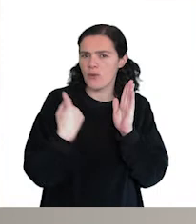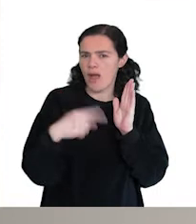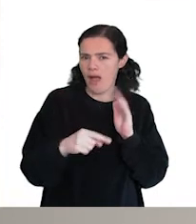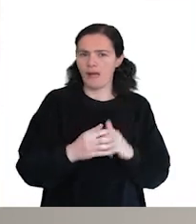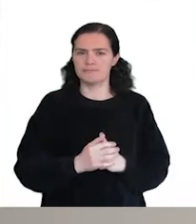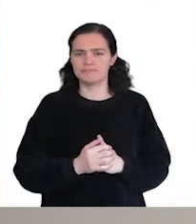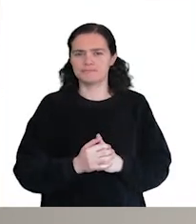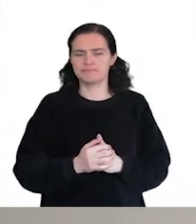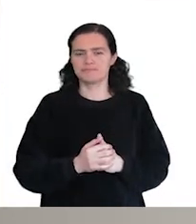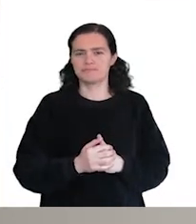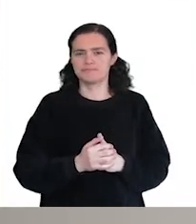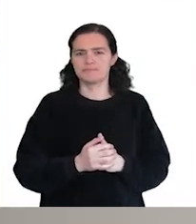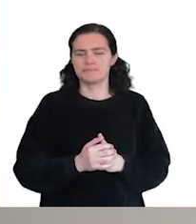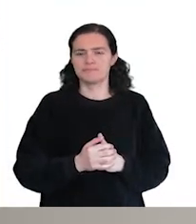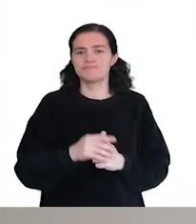desenho